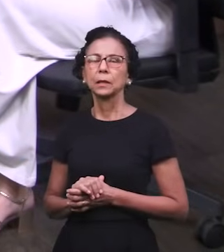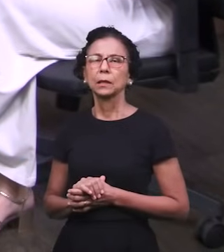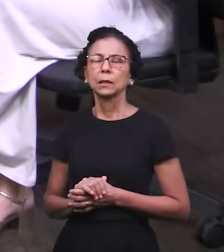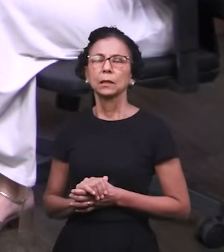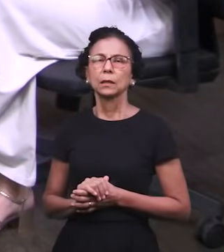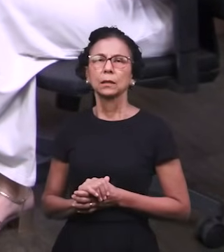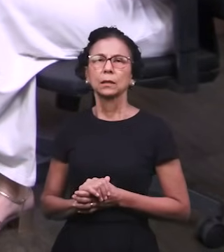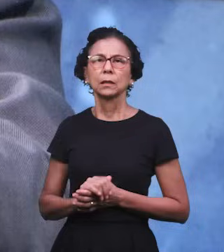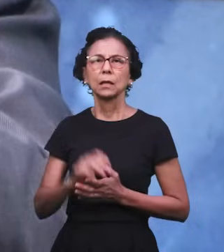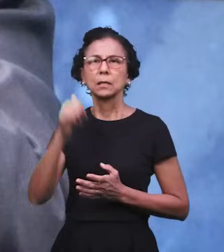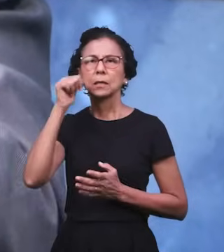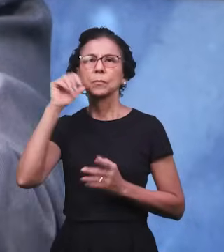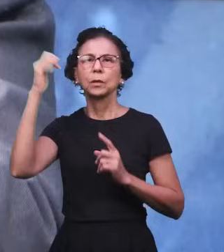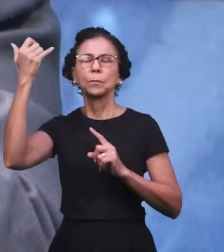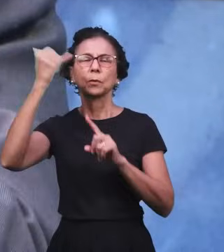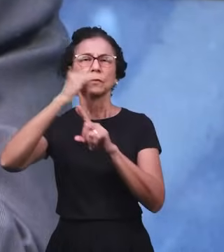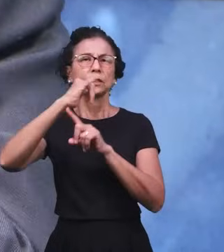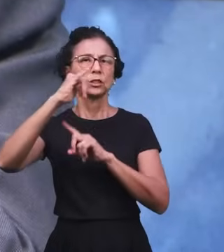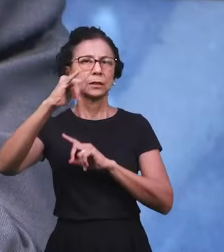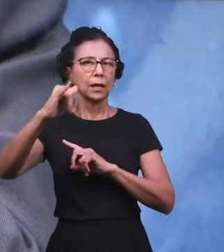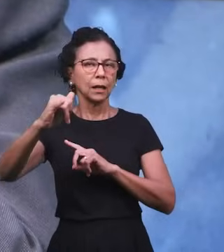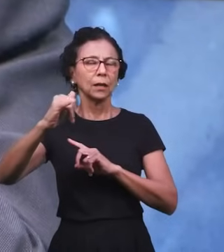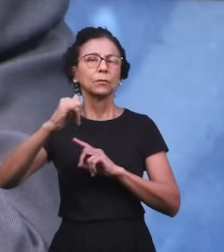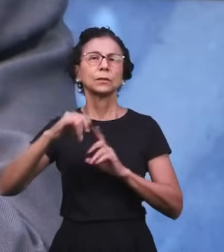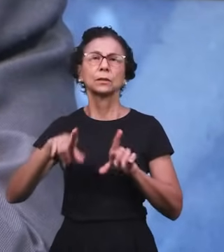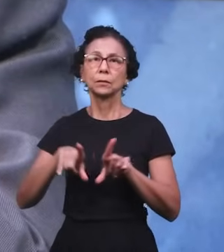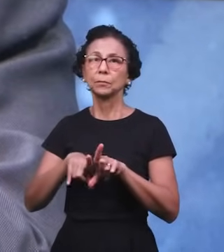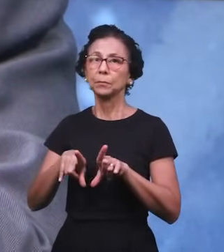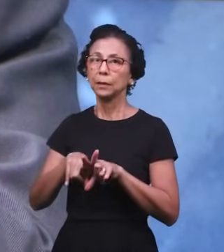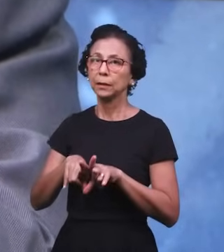Jesus. O grande